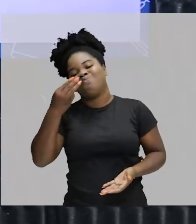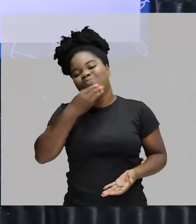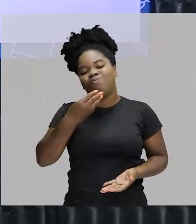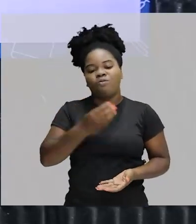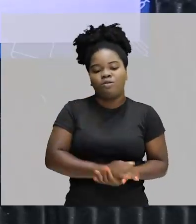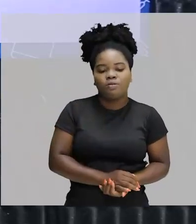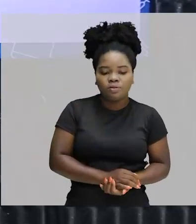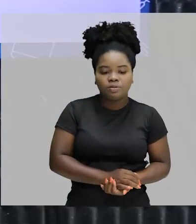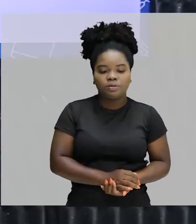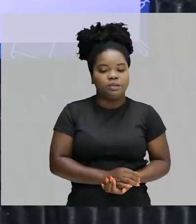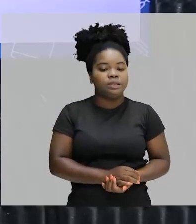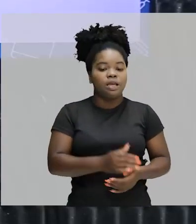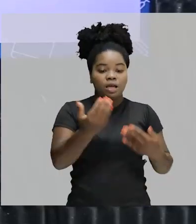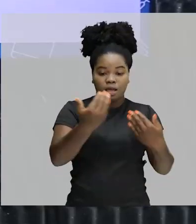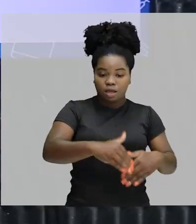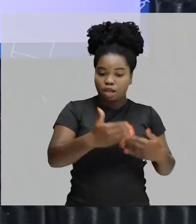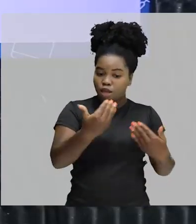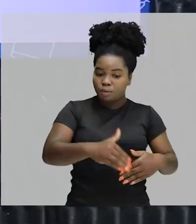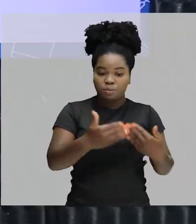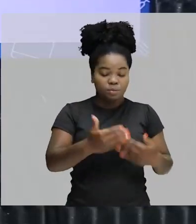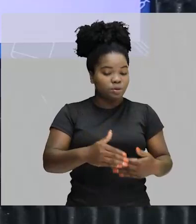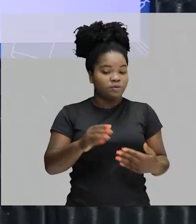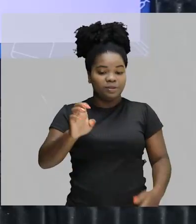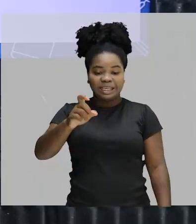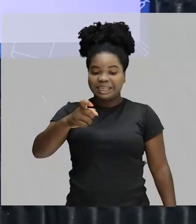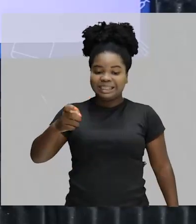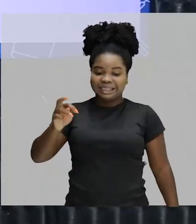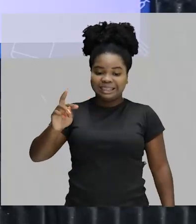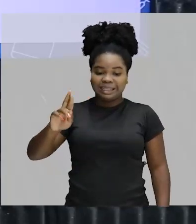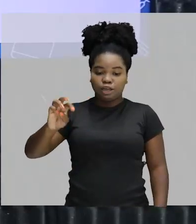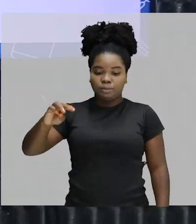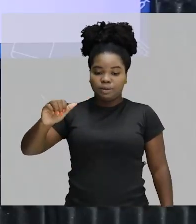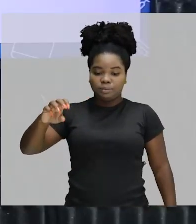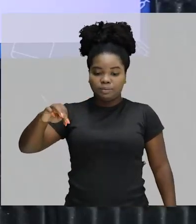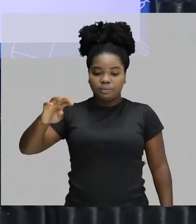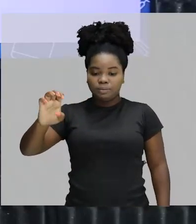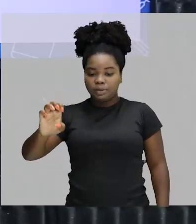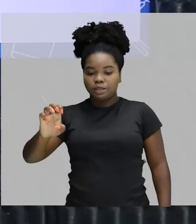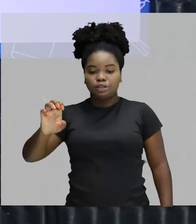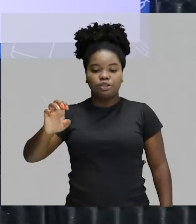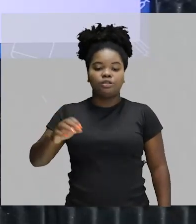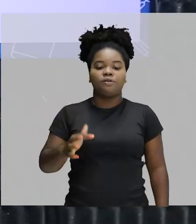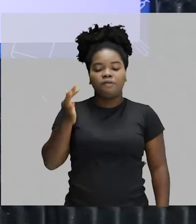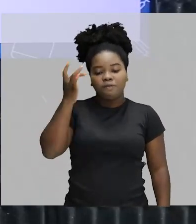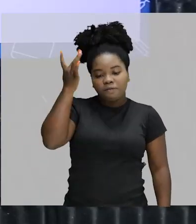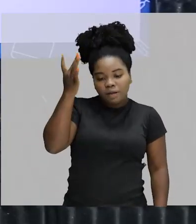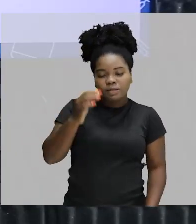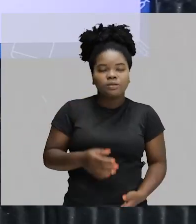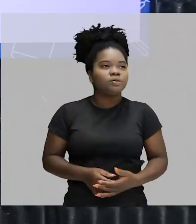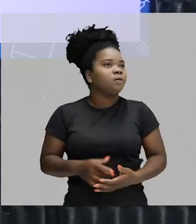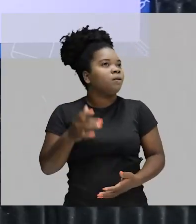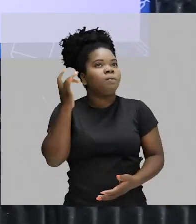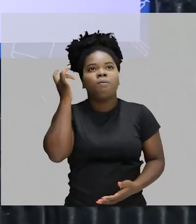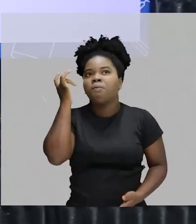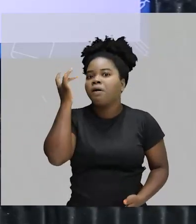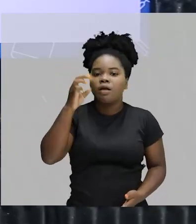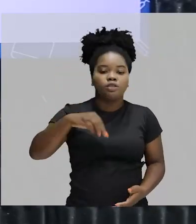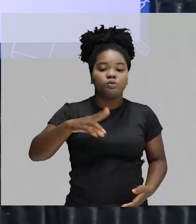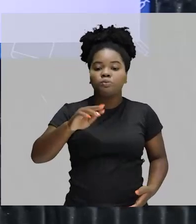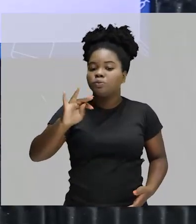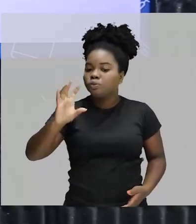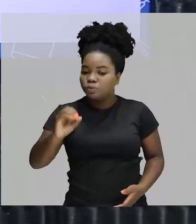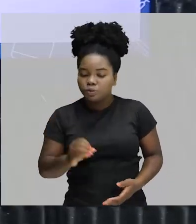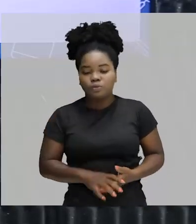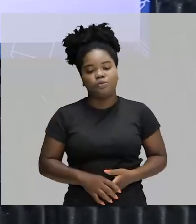extremamente fácil, foi bastante fácil, foi muito fácil. Então, tem sempre uma palavra que vai ser a intensificadora, ou para